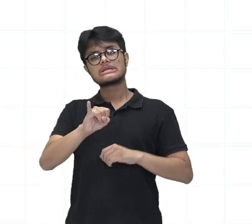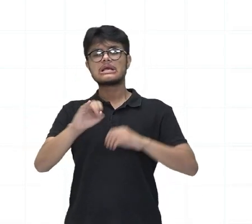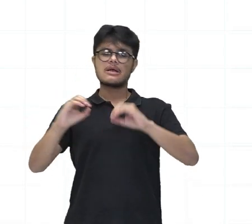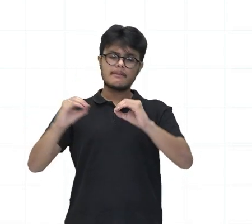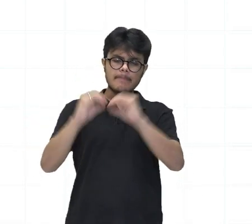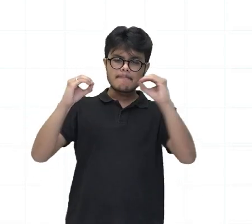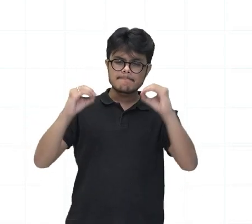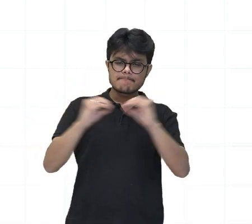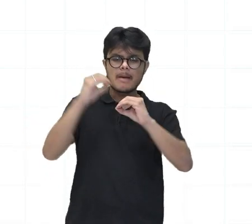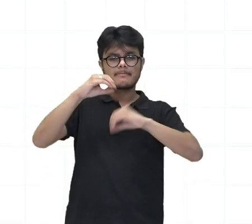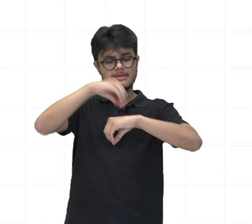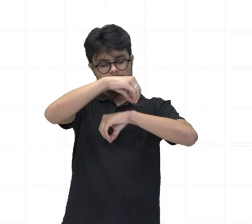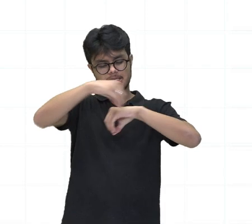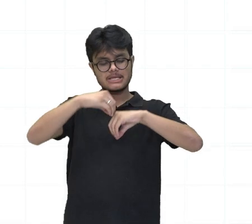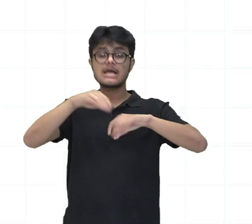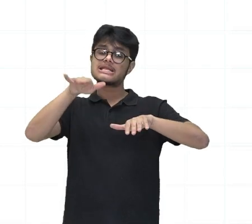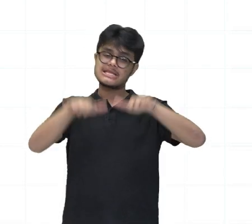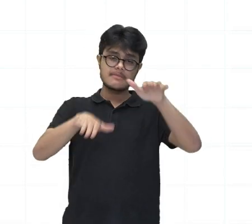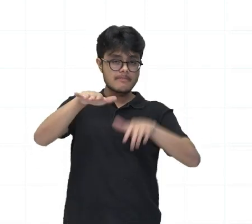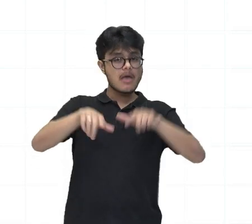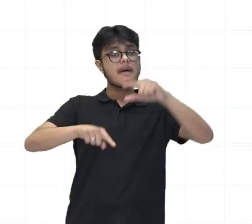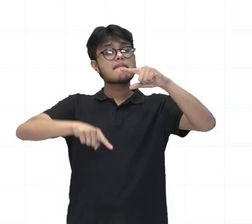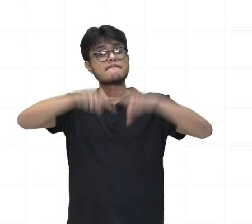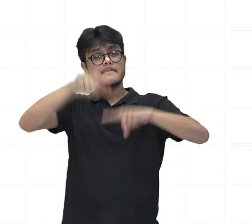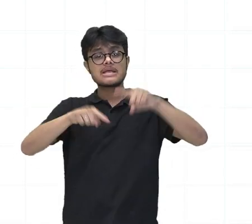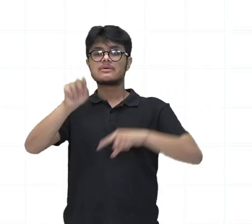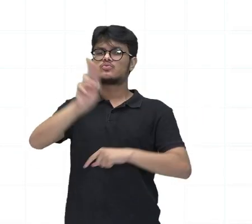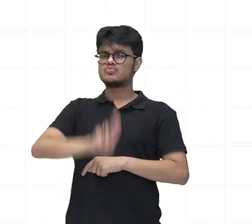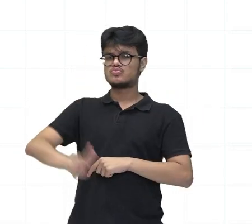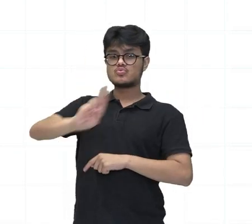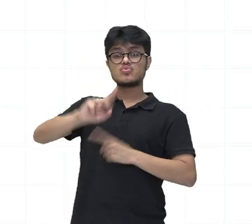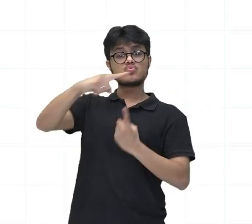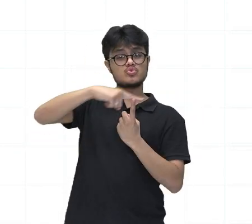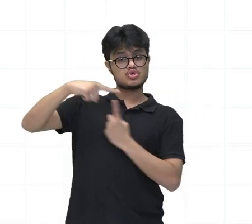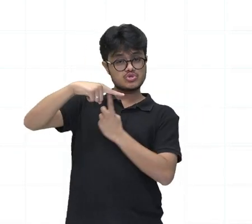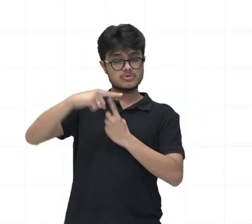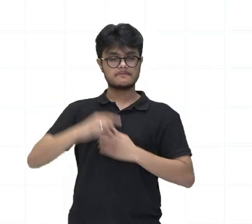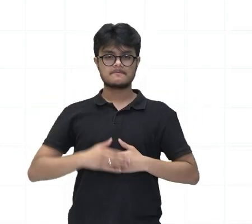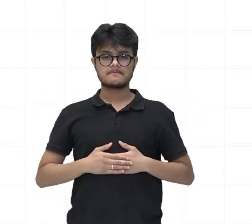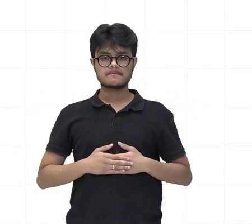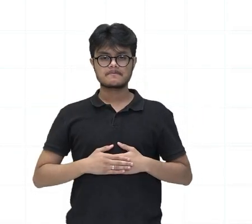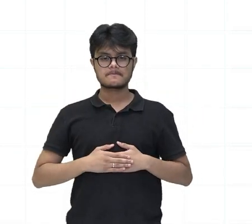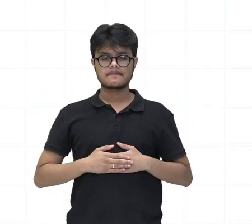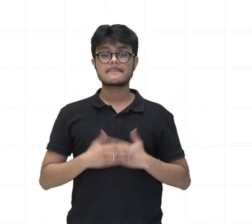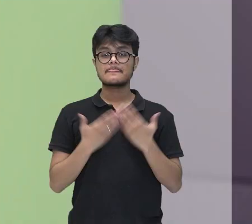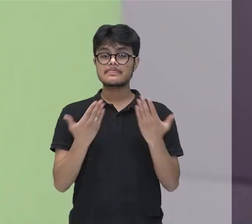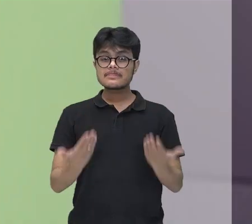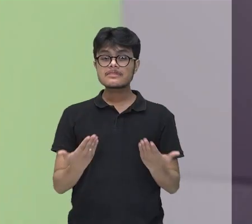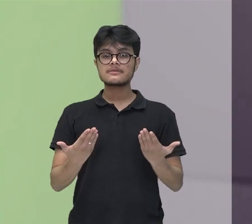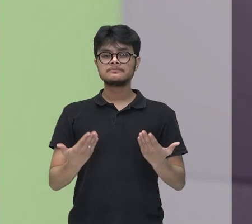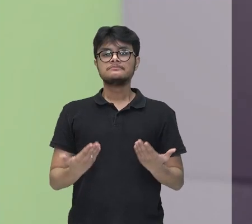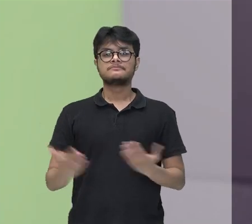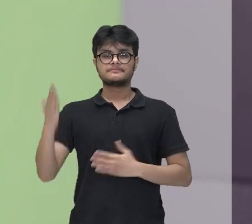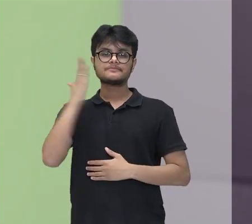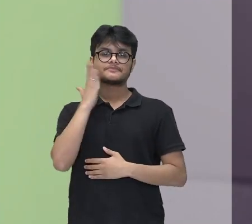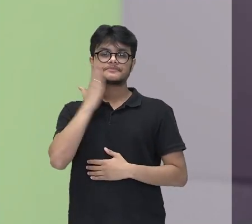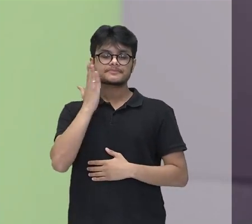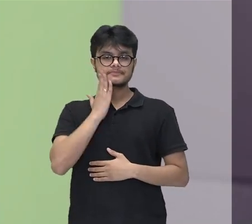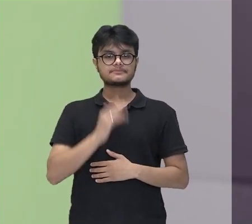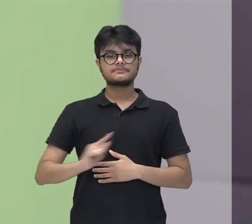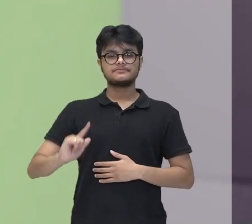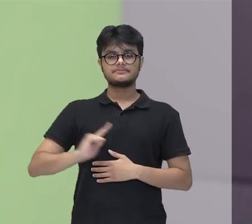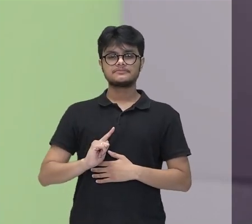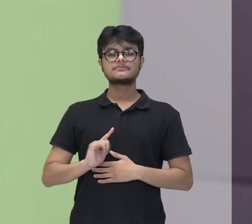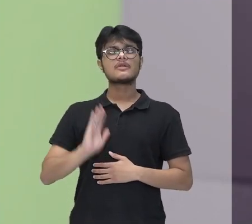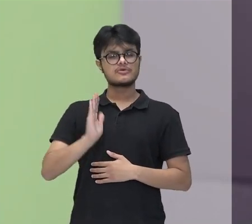varia entre os materiais. Então, vejam aí, na condução térmica, nós temos os exemplos